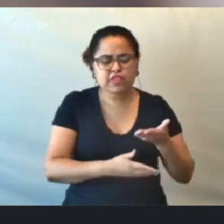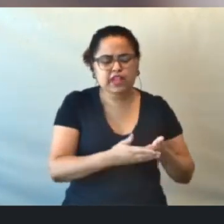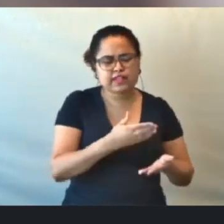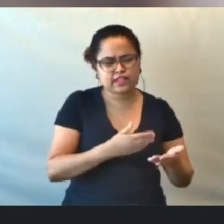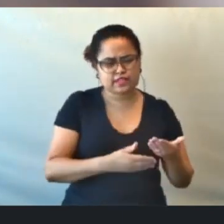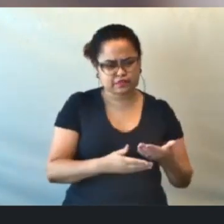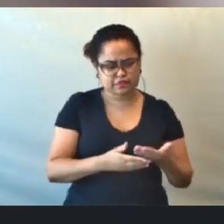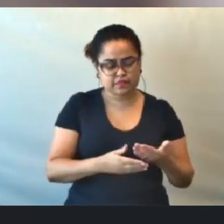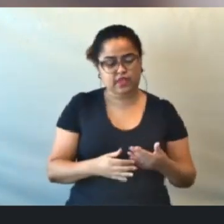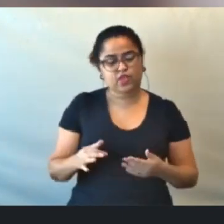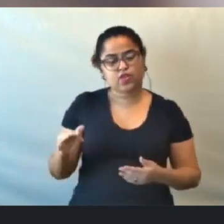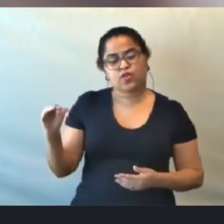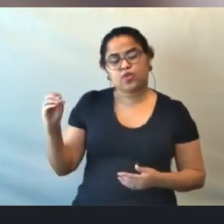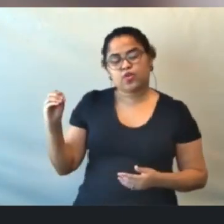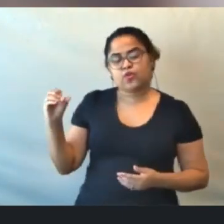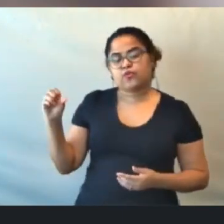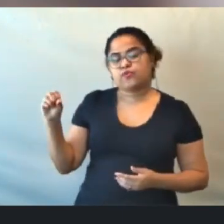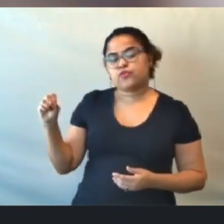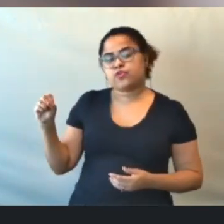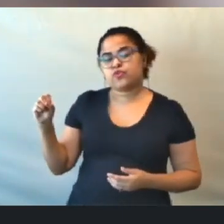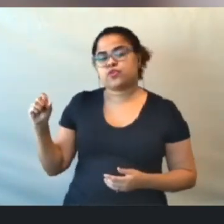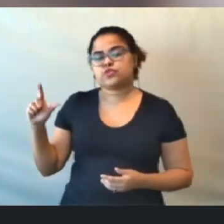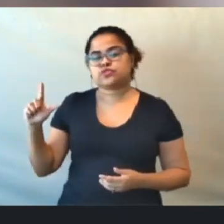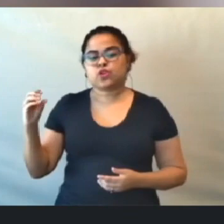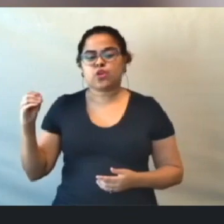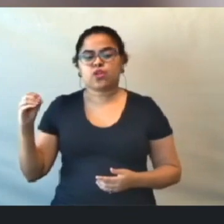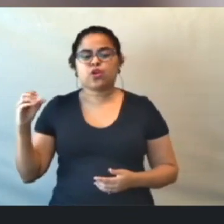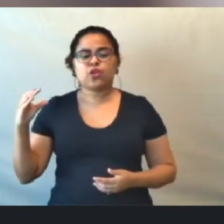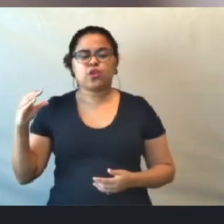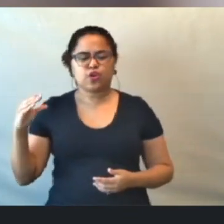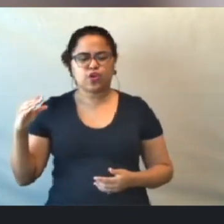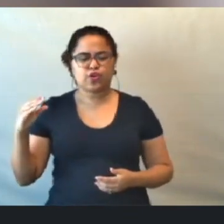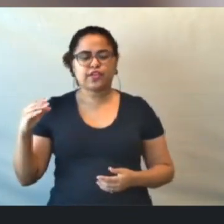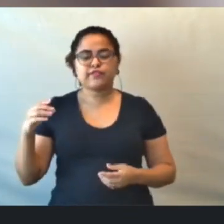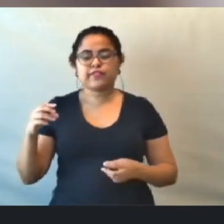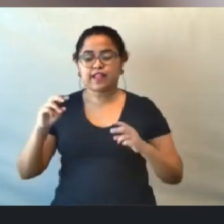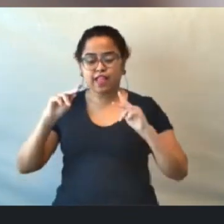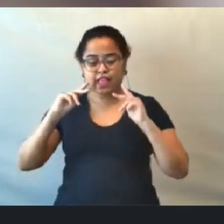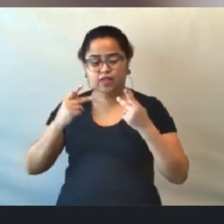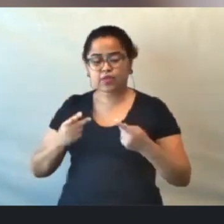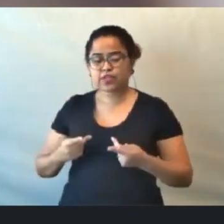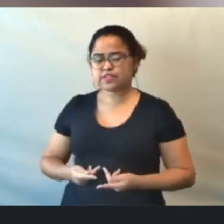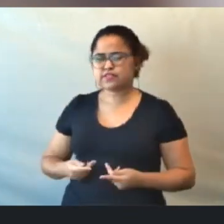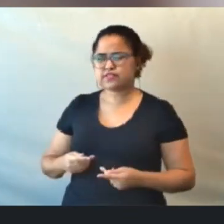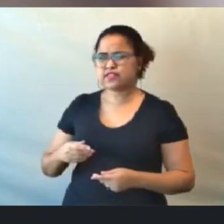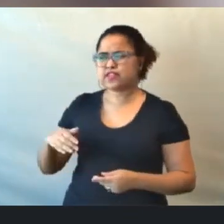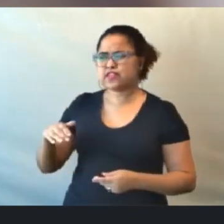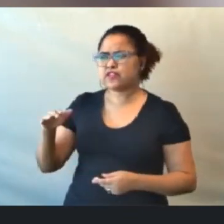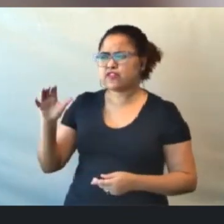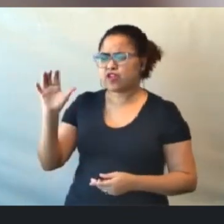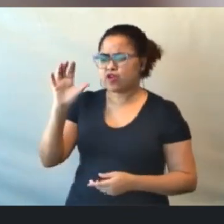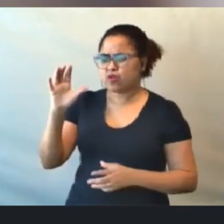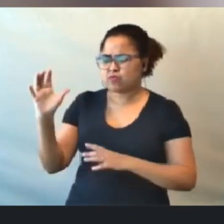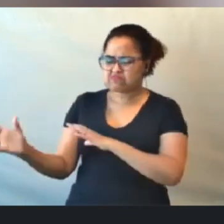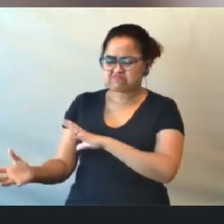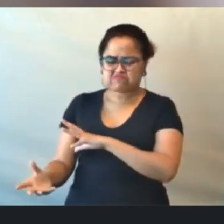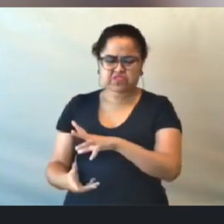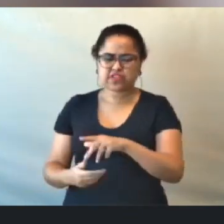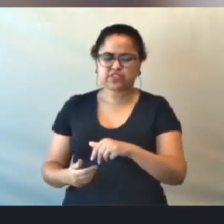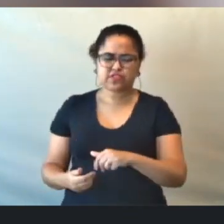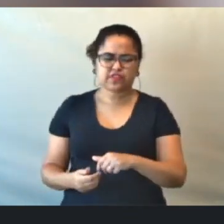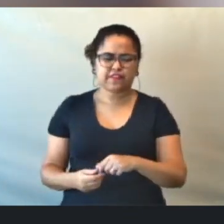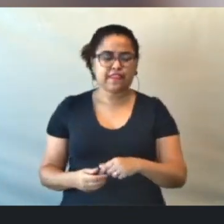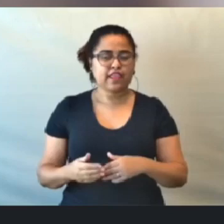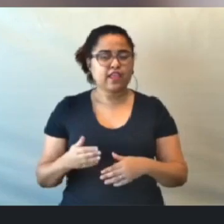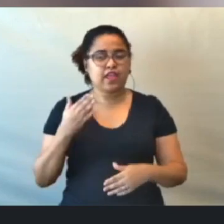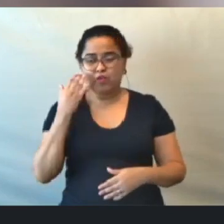tratamentos mais reconhecidos a nível internacional. Não acho que... Eu não sei como foi escolhida, como foi a licitação e quais